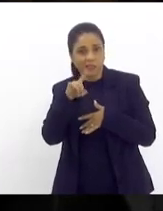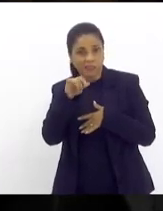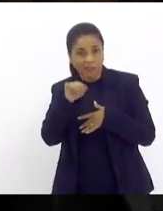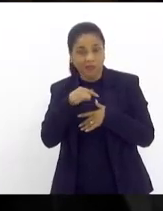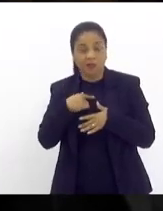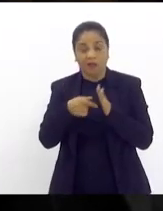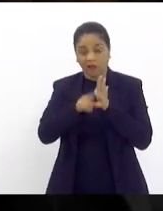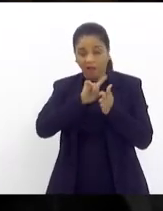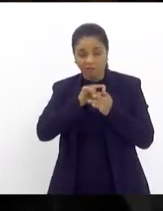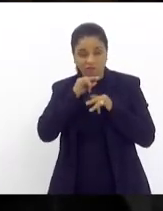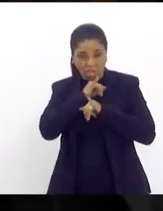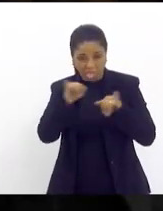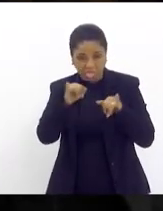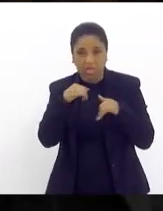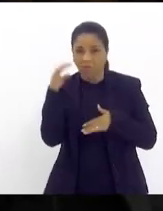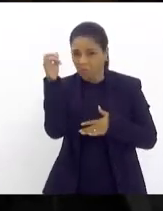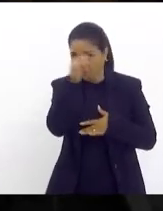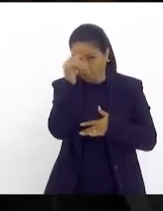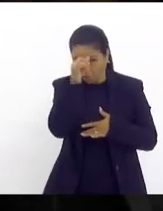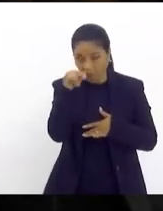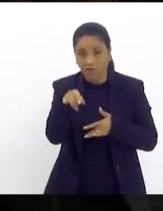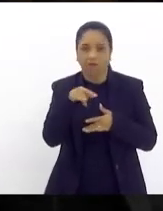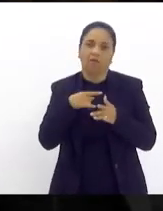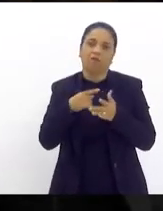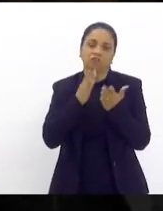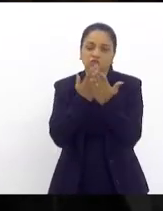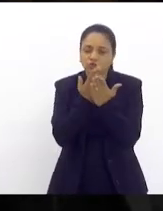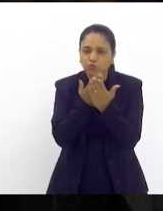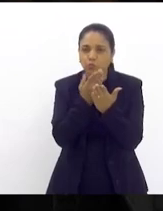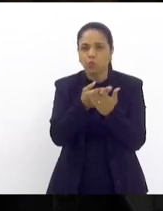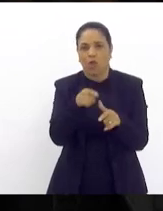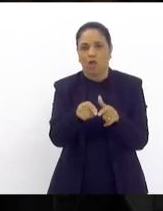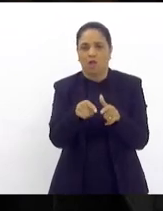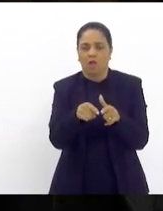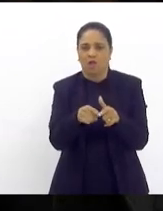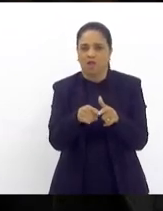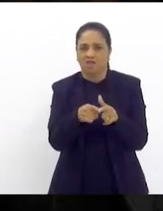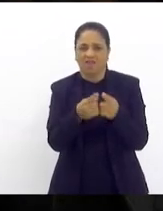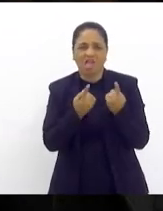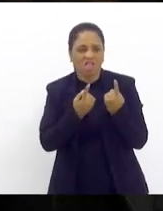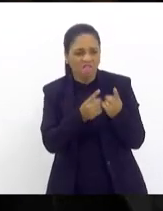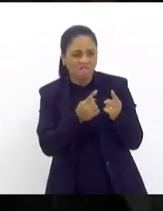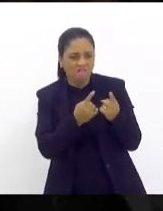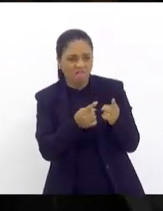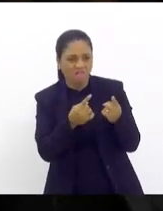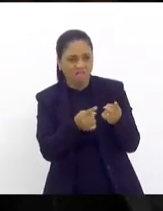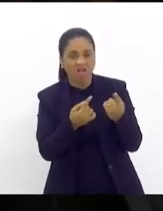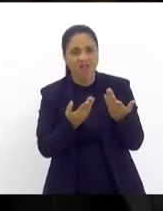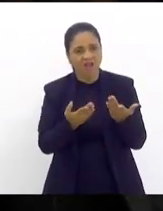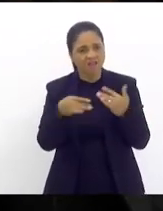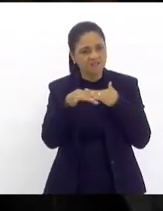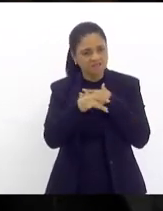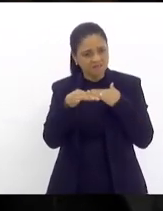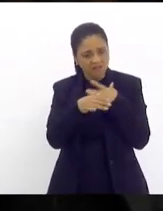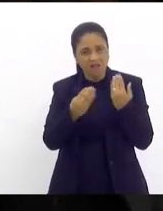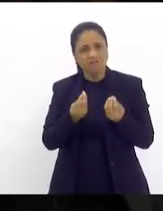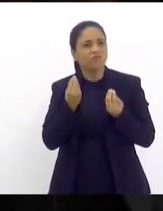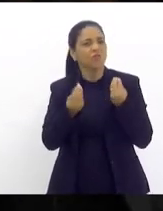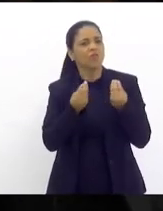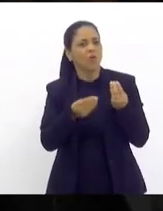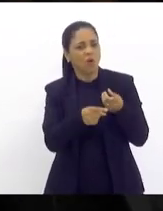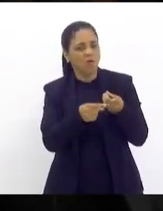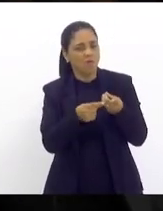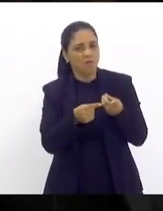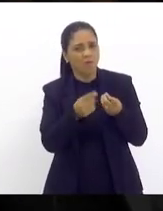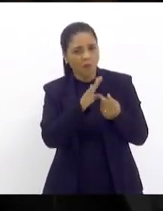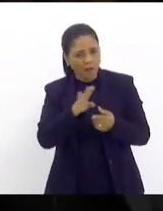eles acham que podem tudo né e zombar ainda de uma cidade a qual ela está almejando né a lançar uma